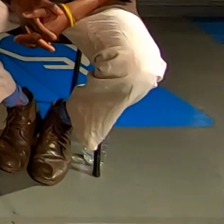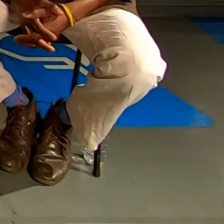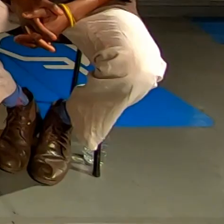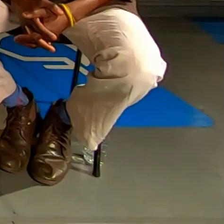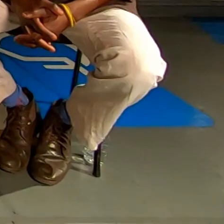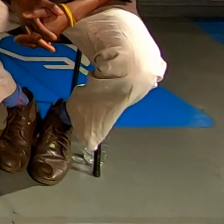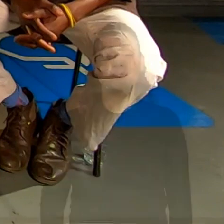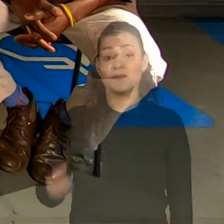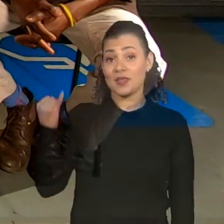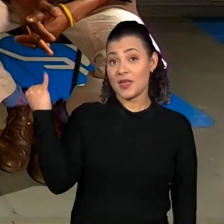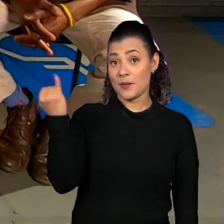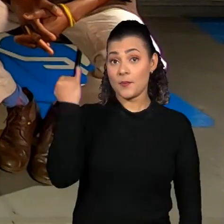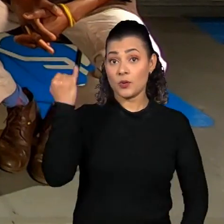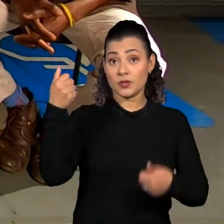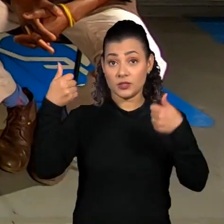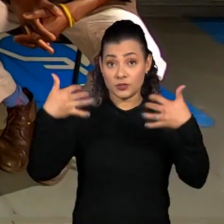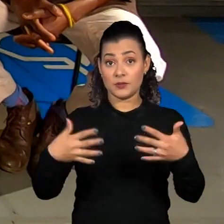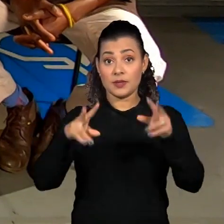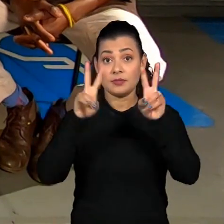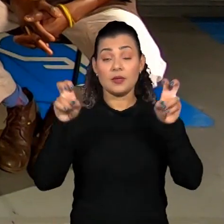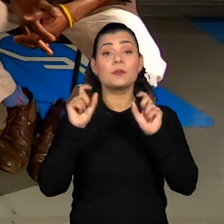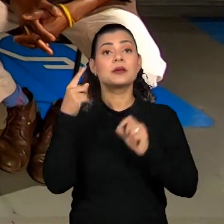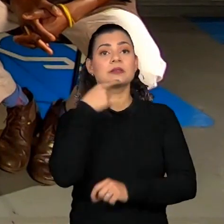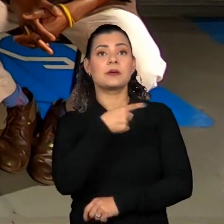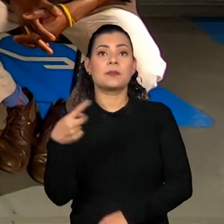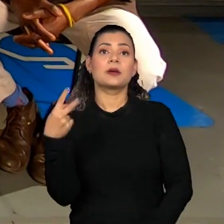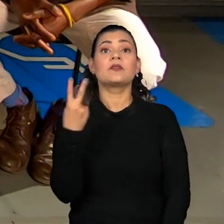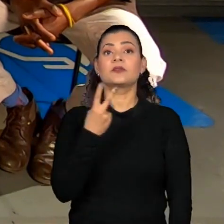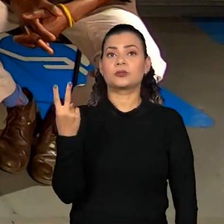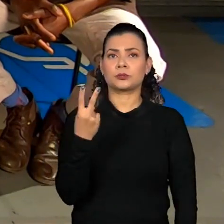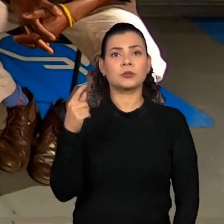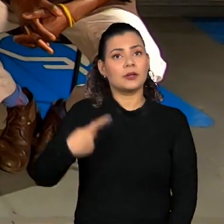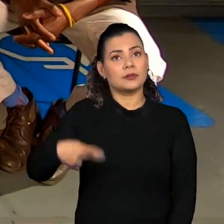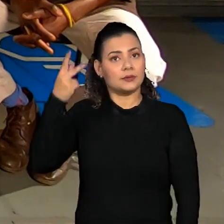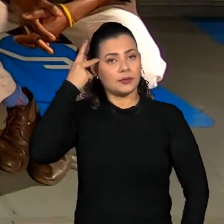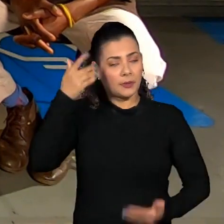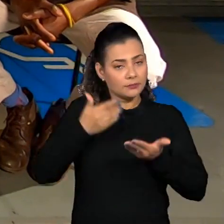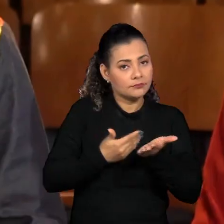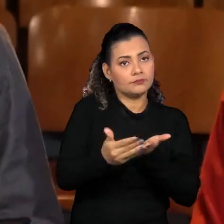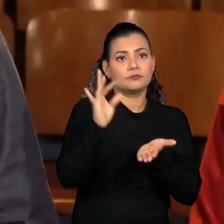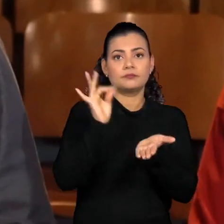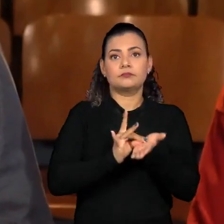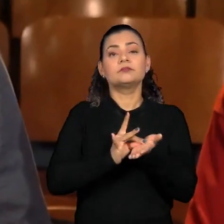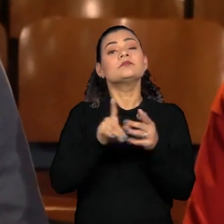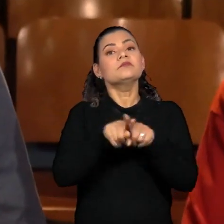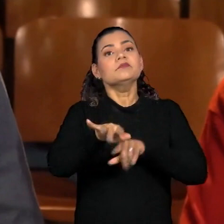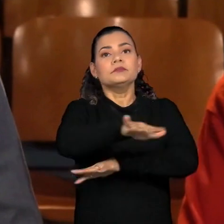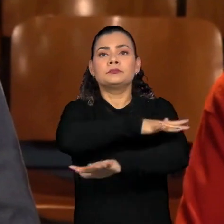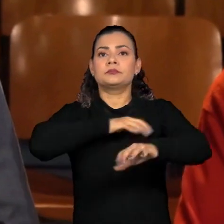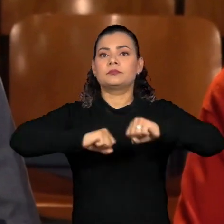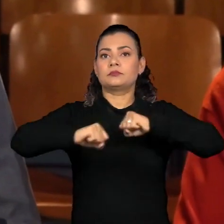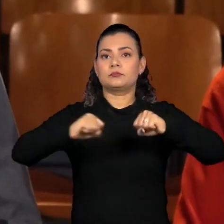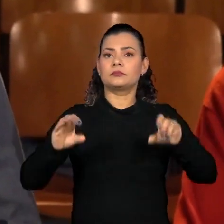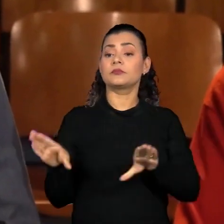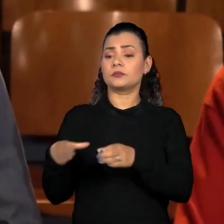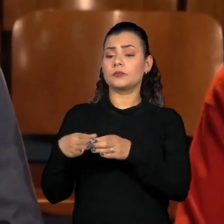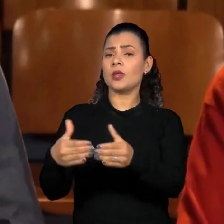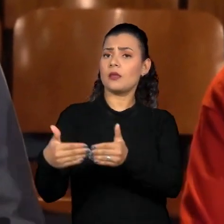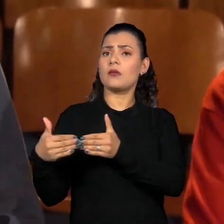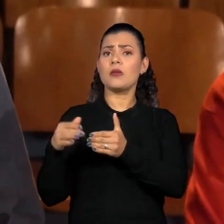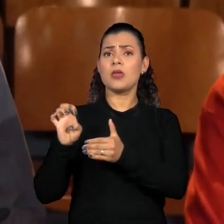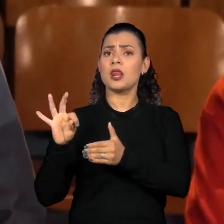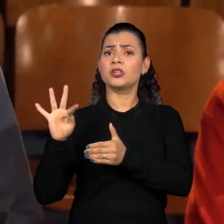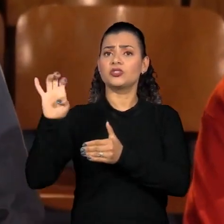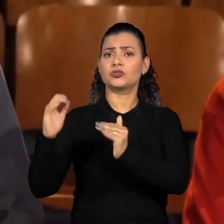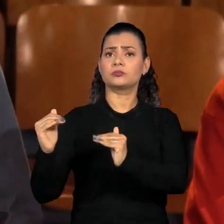É importante tocar nesse assunto do que foi a Semana de 22 a partir aqui de São Paulo, né? Entender que também foi um movimento elitista que consagra